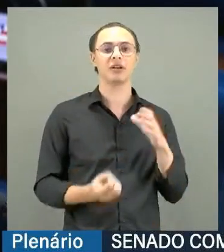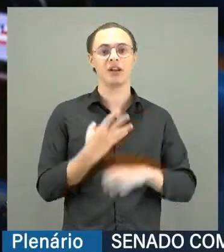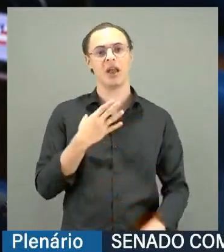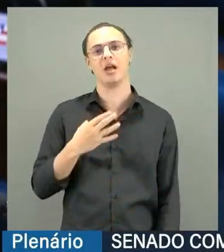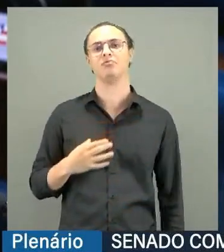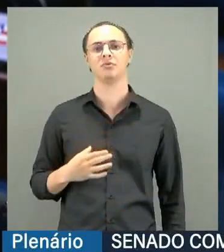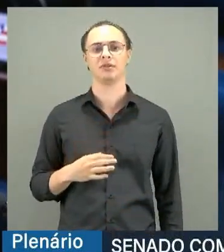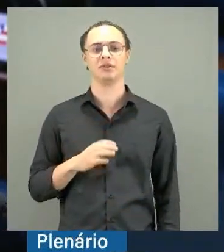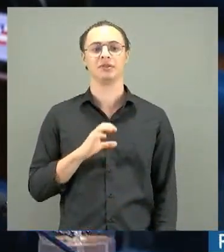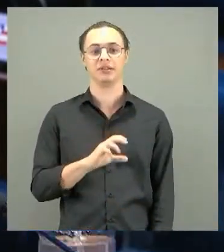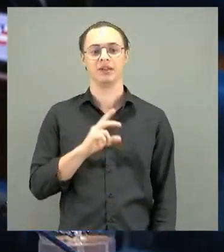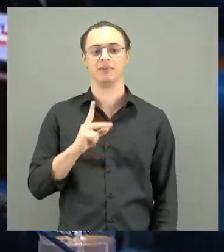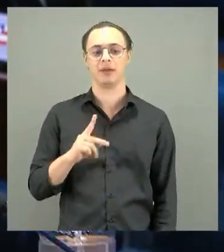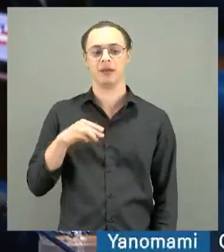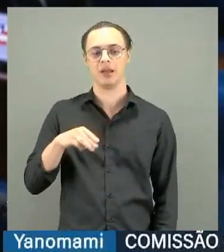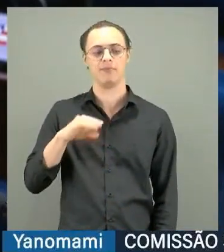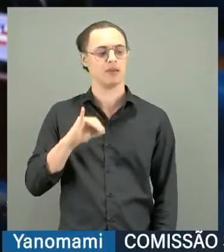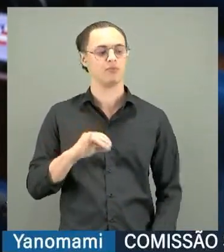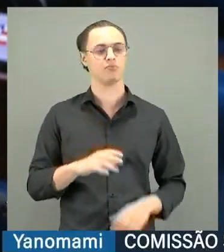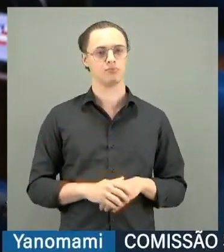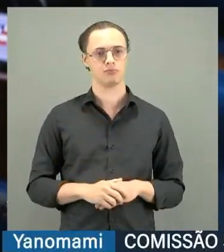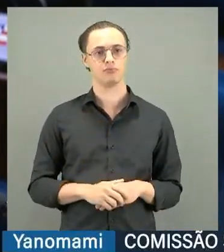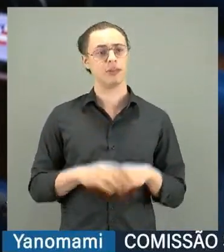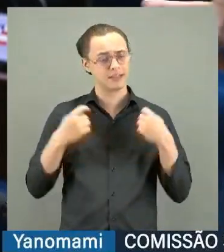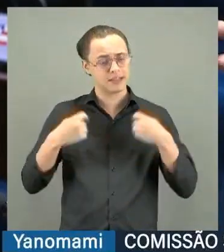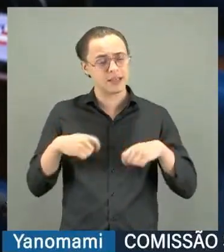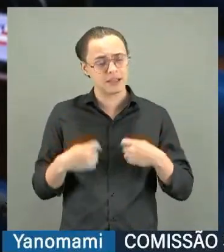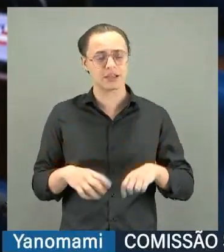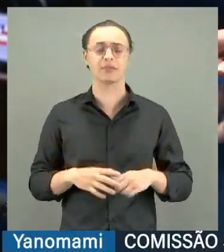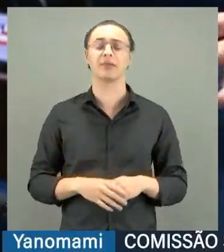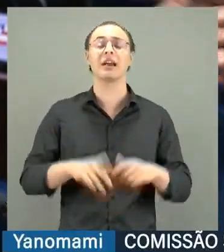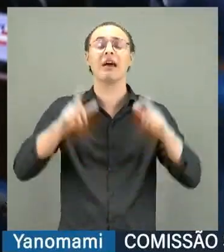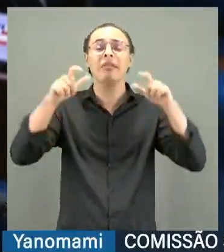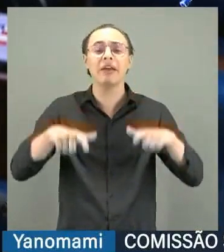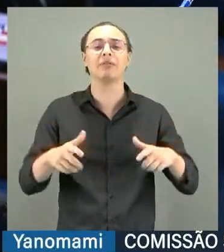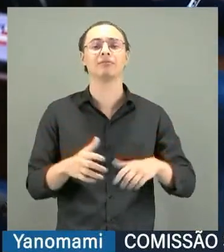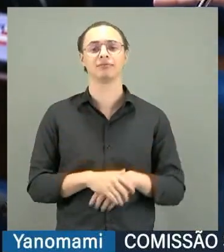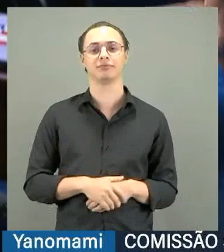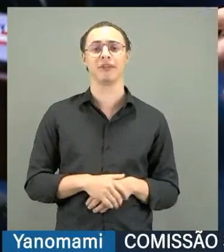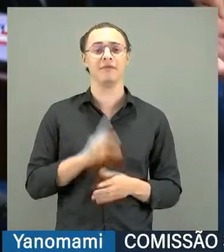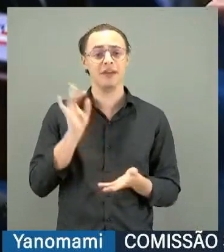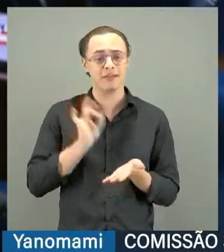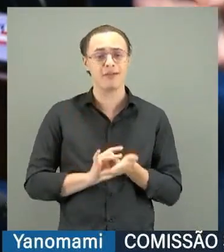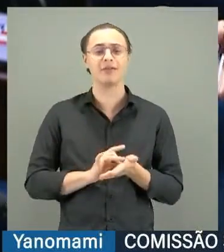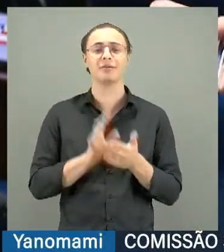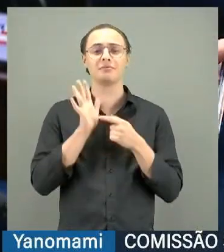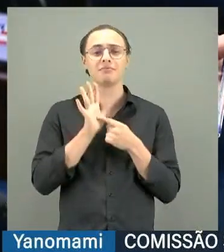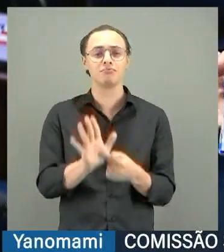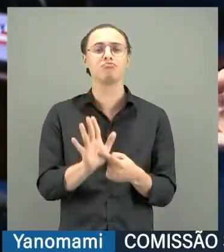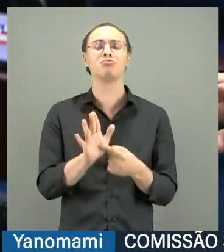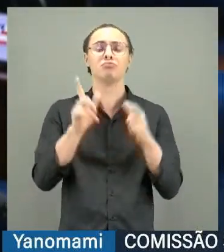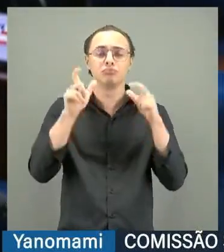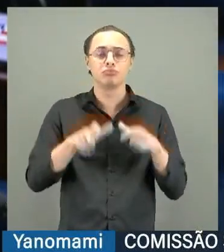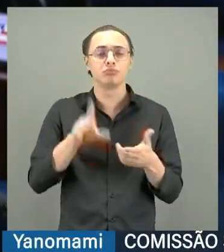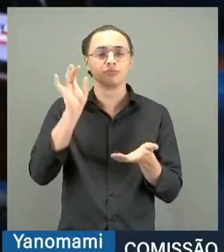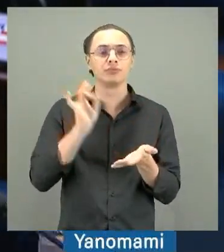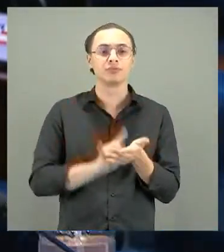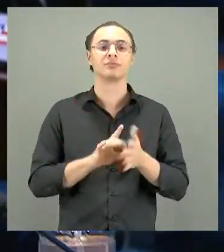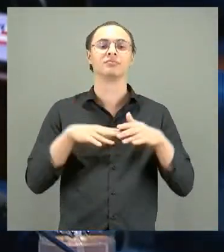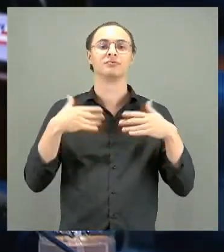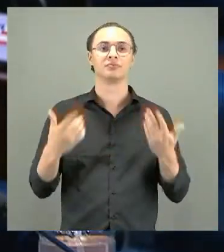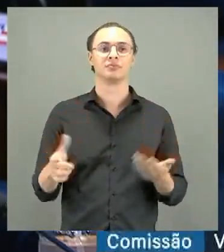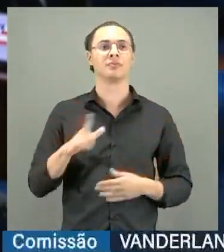lá fora cobra o senador que anda na rua cadê cadê a Verdade vocês não vão atrás da verdade então